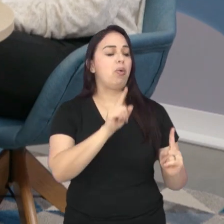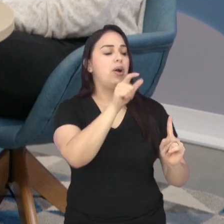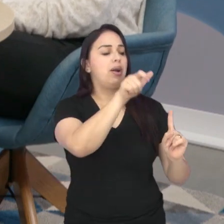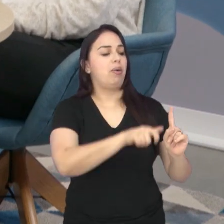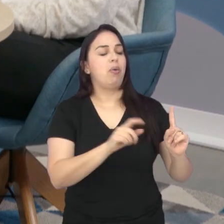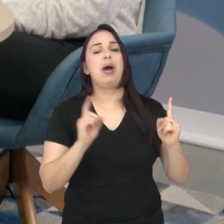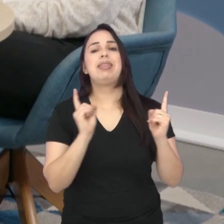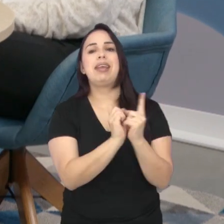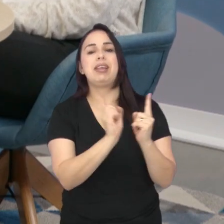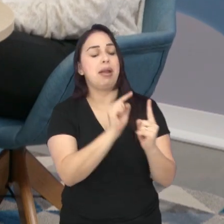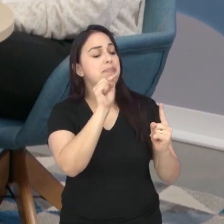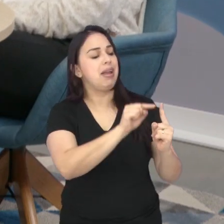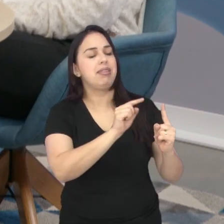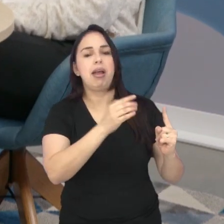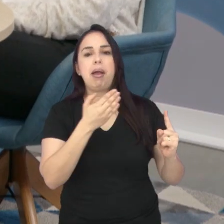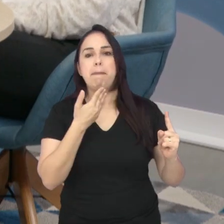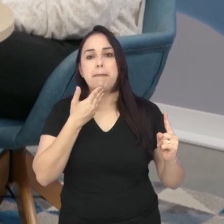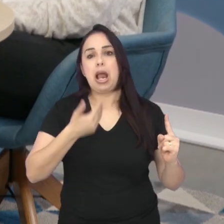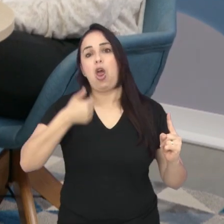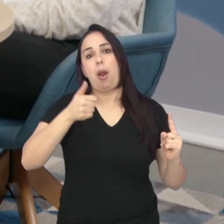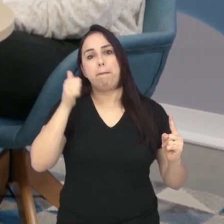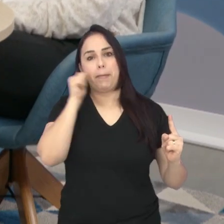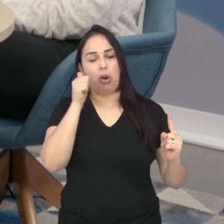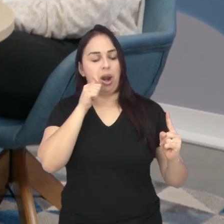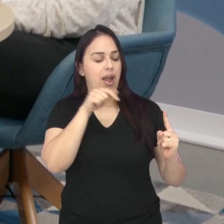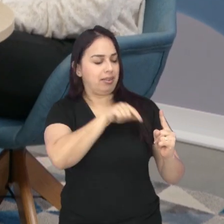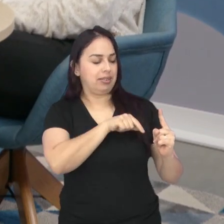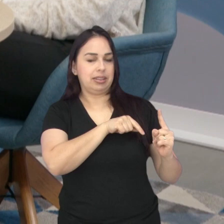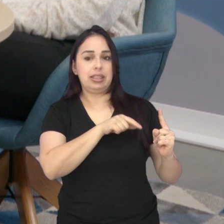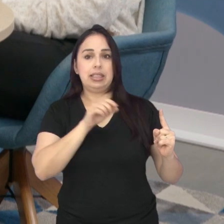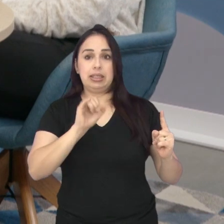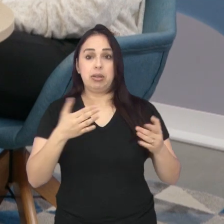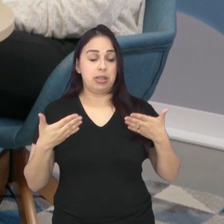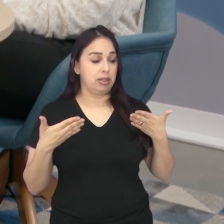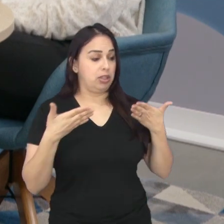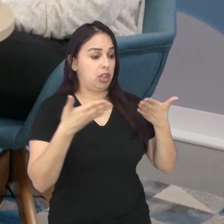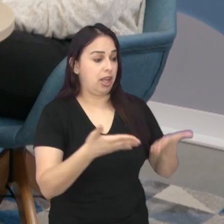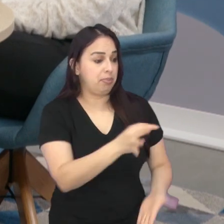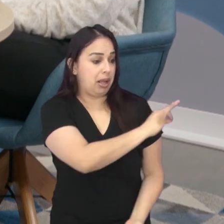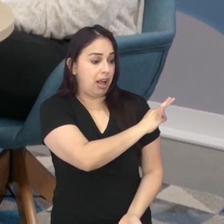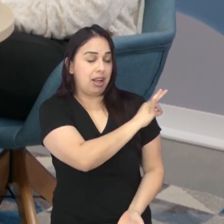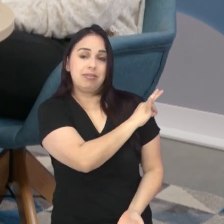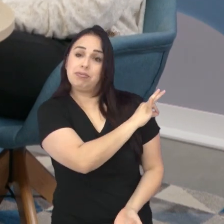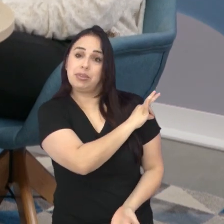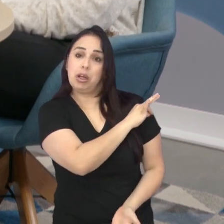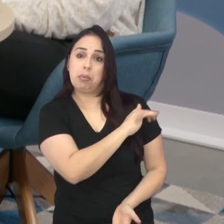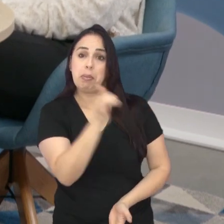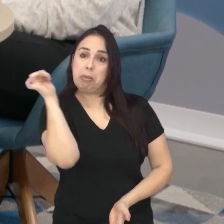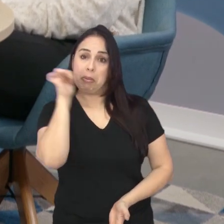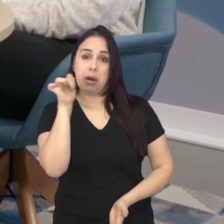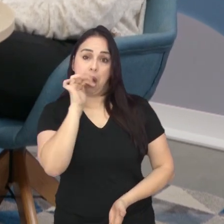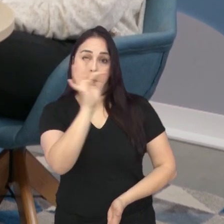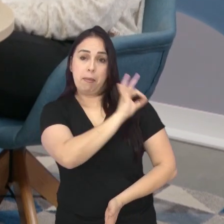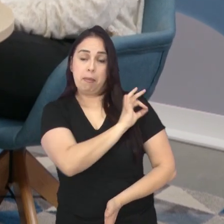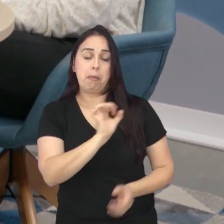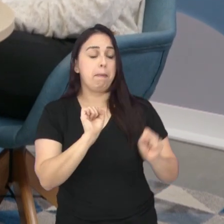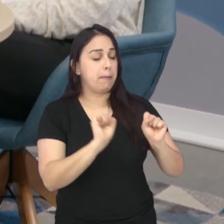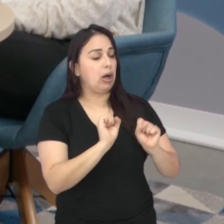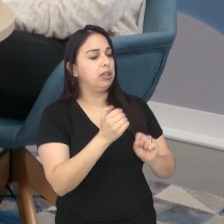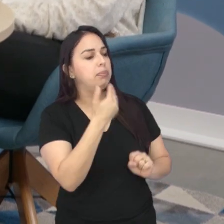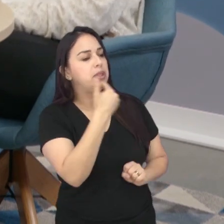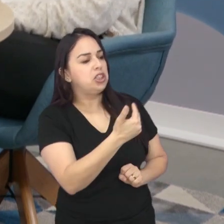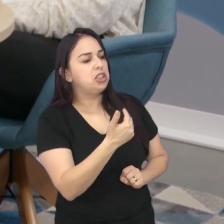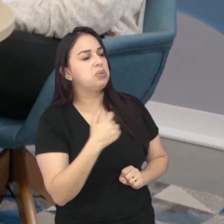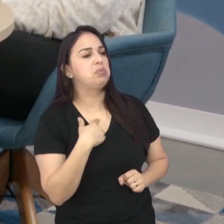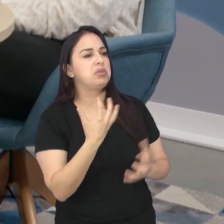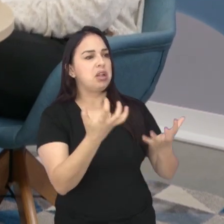não acontecendo na prática, mas tá lá a preferência. Então, se você for numa delegacia e tiver uma policial mulher, você pode pedir,